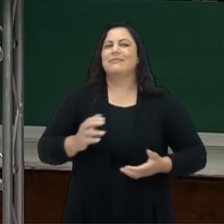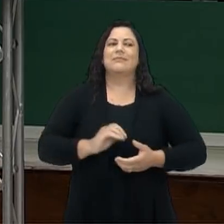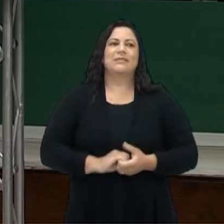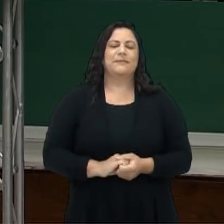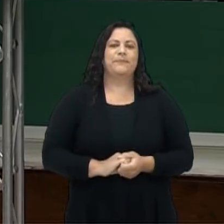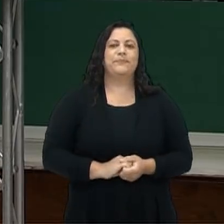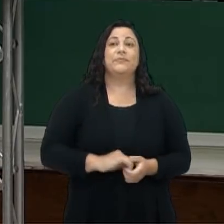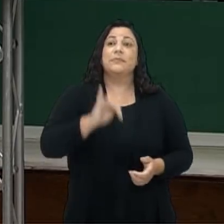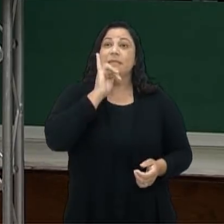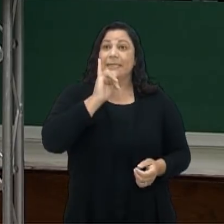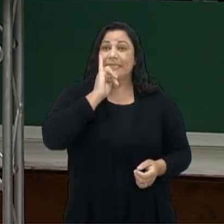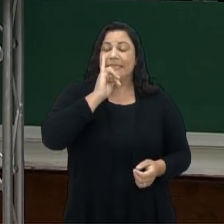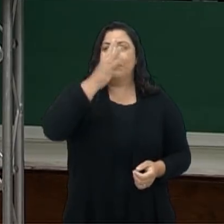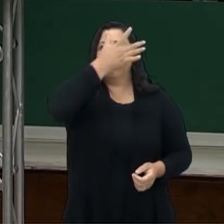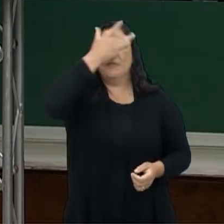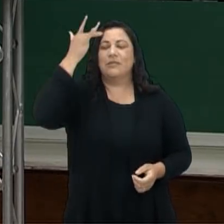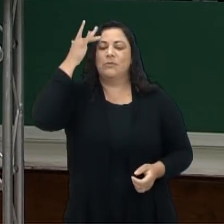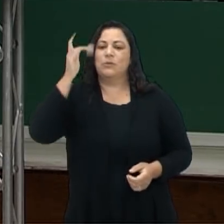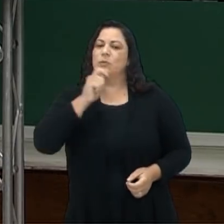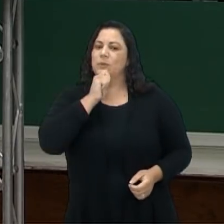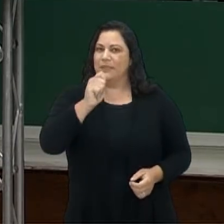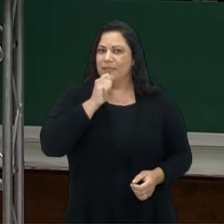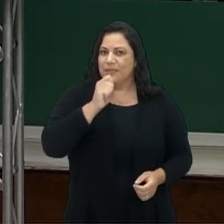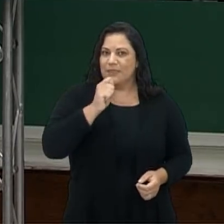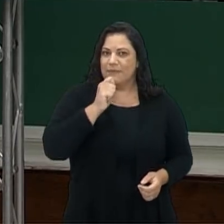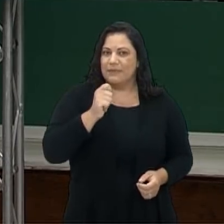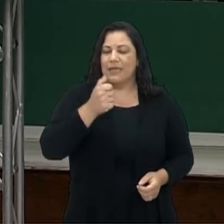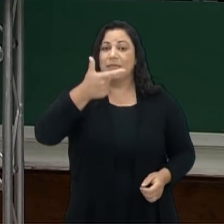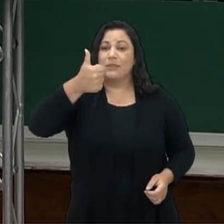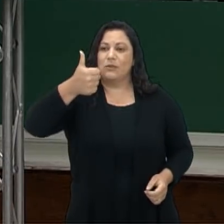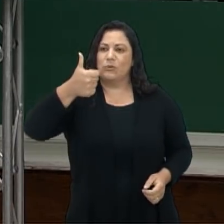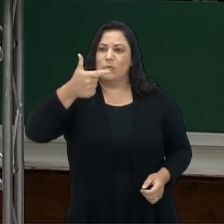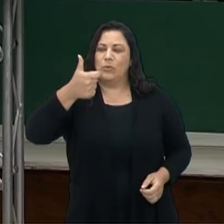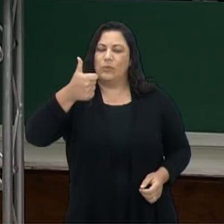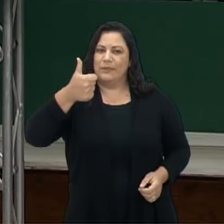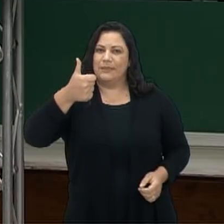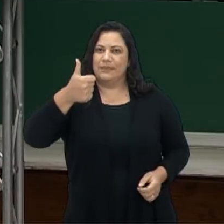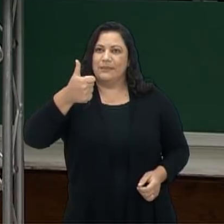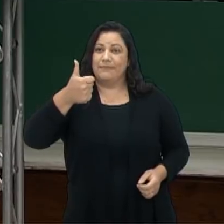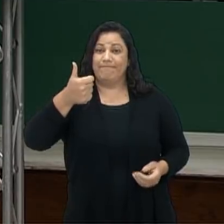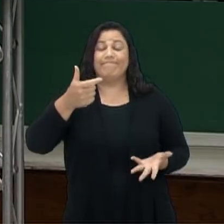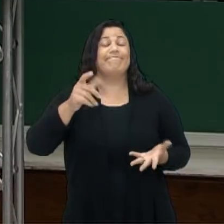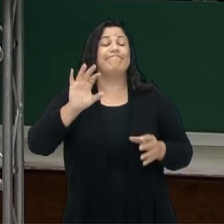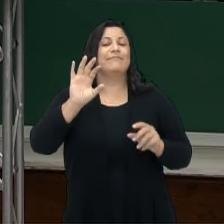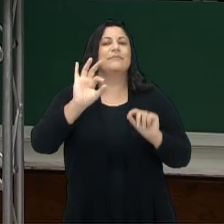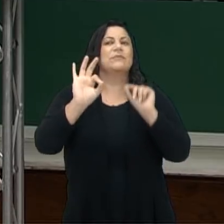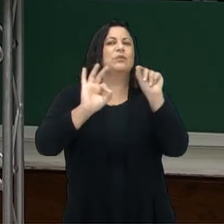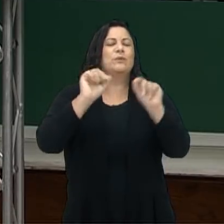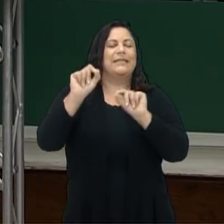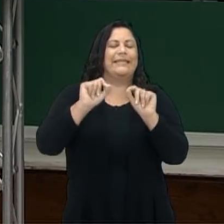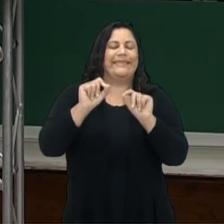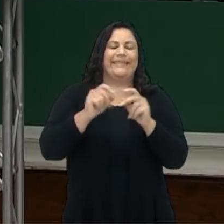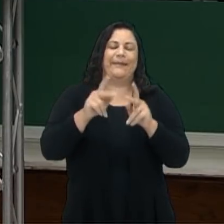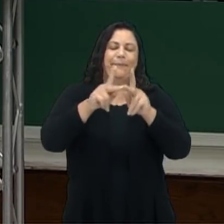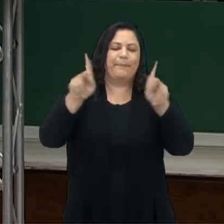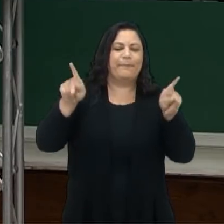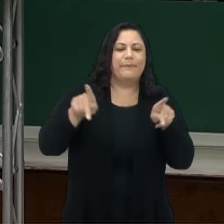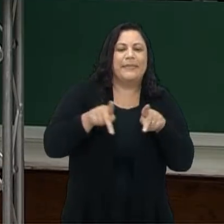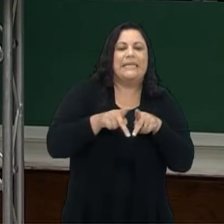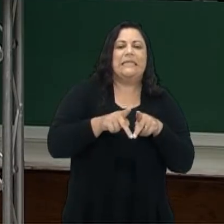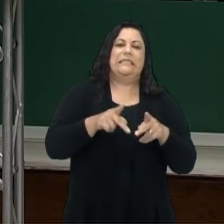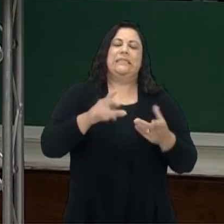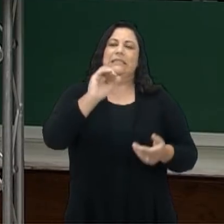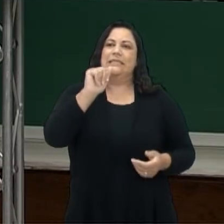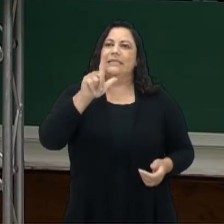das pessoas entrevistadas, tá? 12 preferem pizza de calabresa, 15 preferem de 4 queijos,